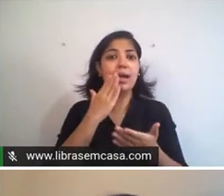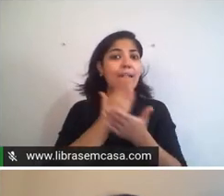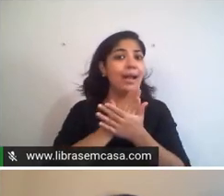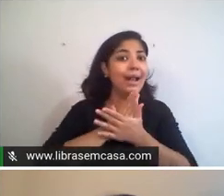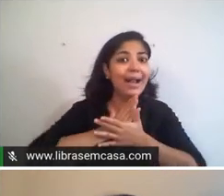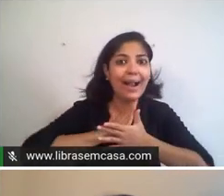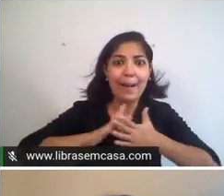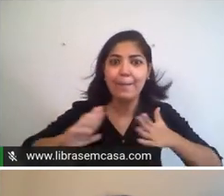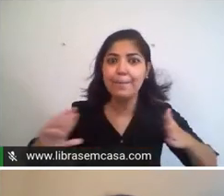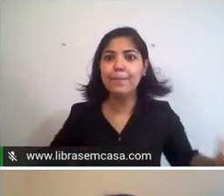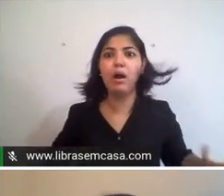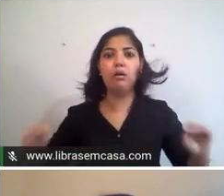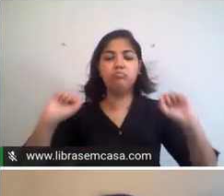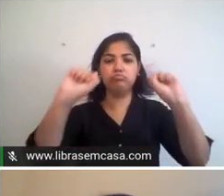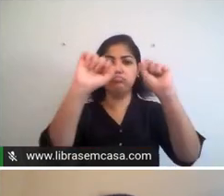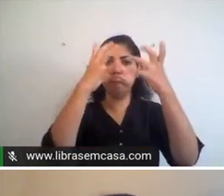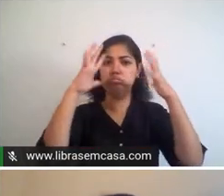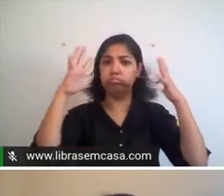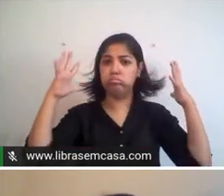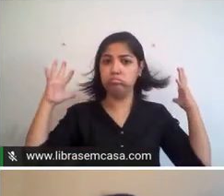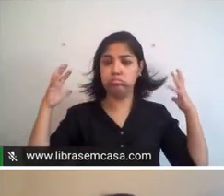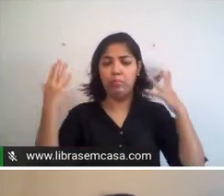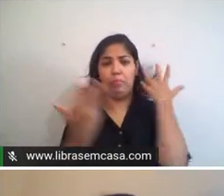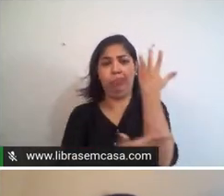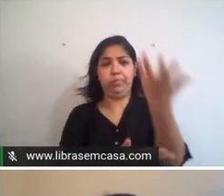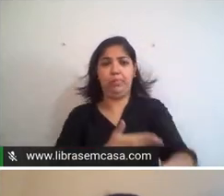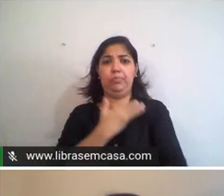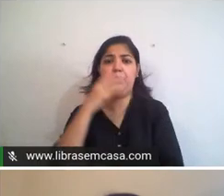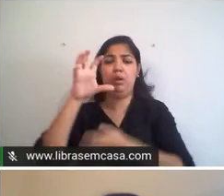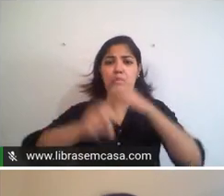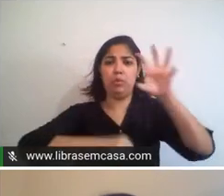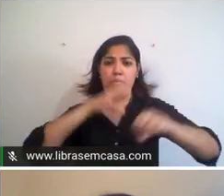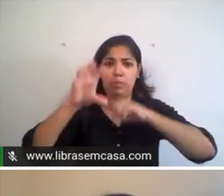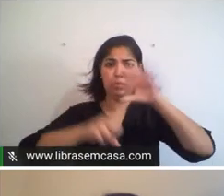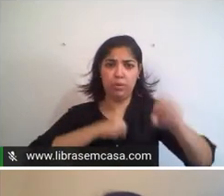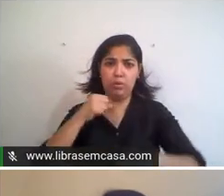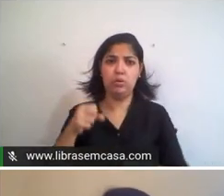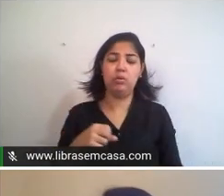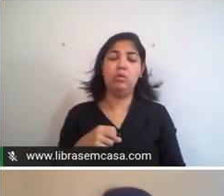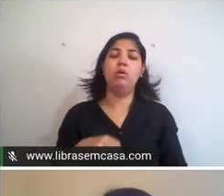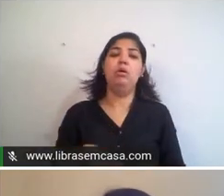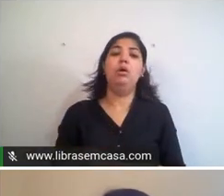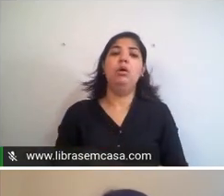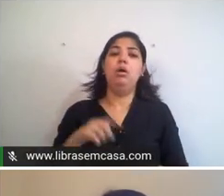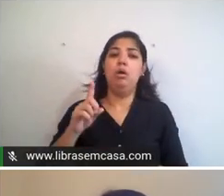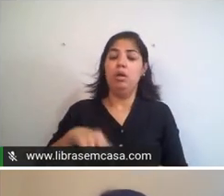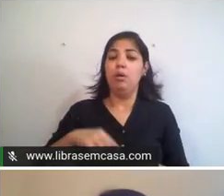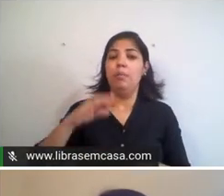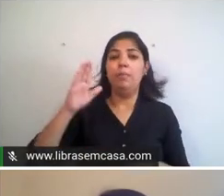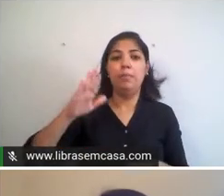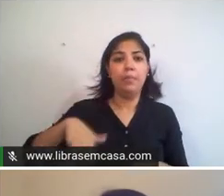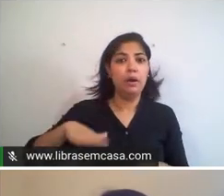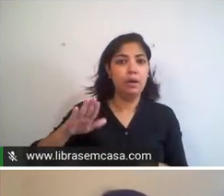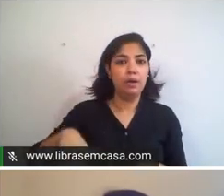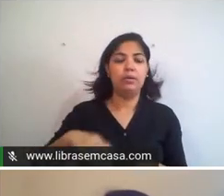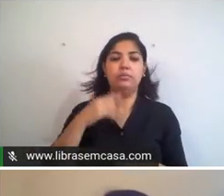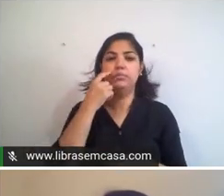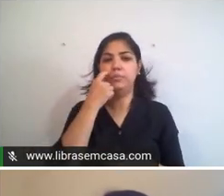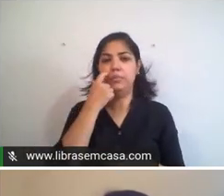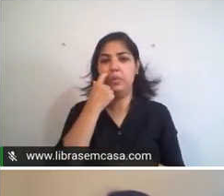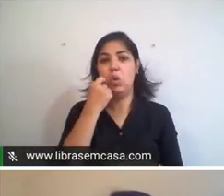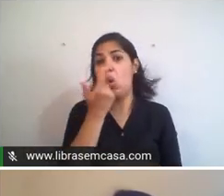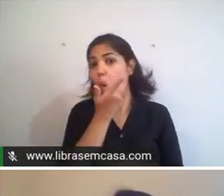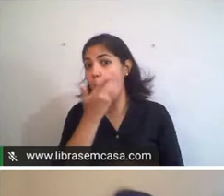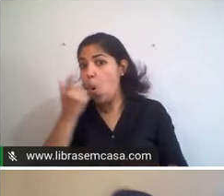tropicais é a solução mais rápida e mais barato. Mas, para terminar, eu acho que é importante a gente perceber um outro aspecto